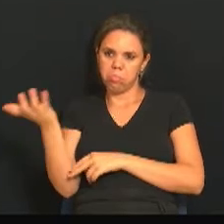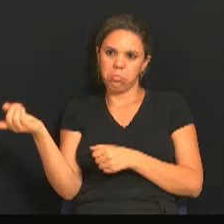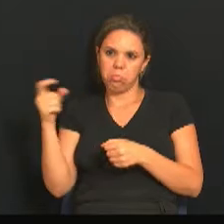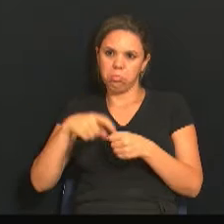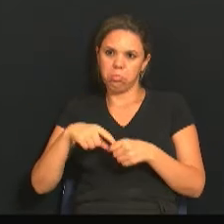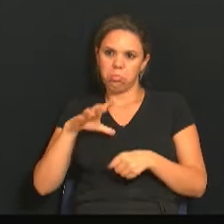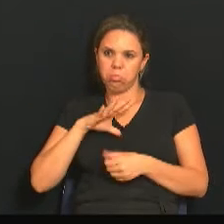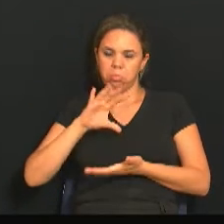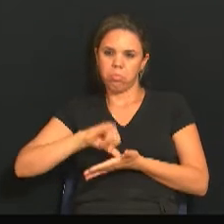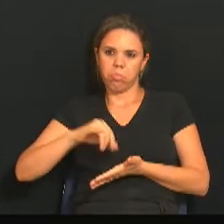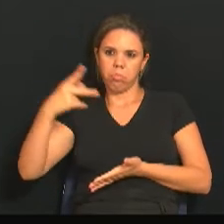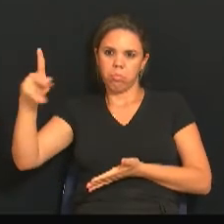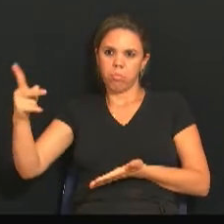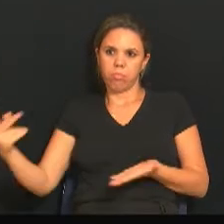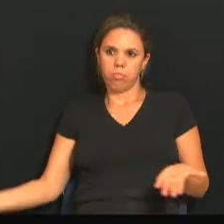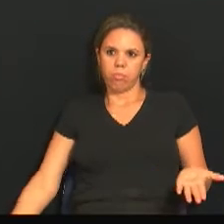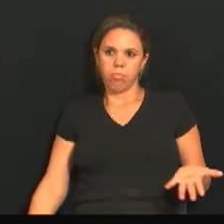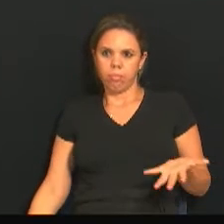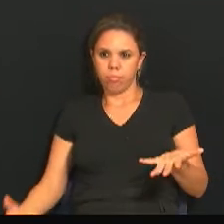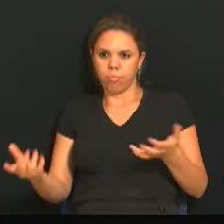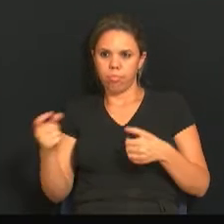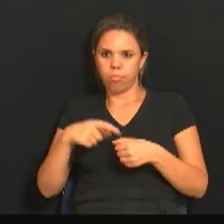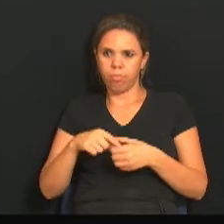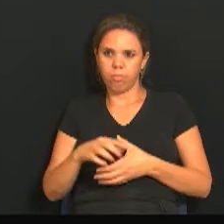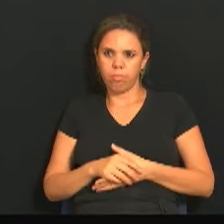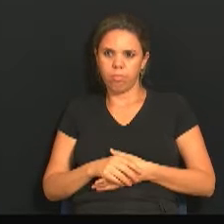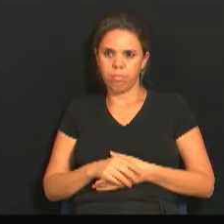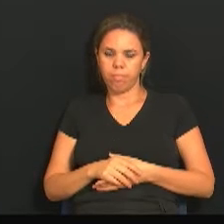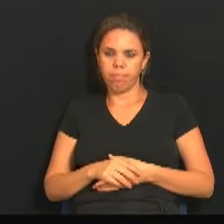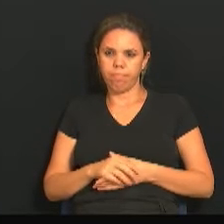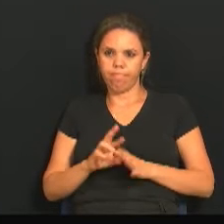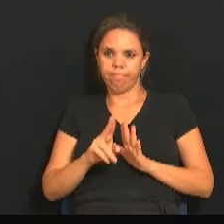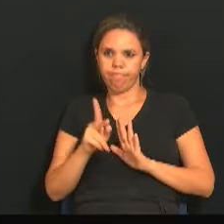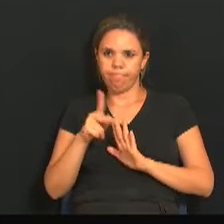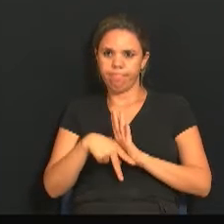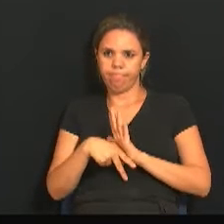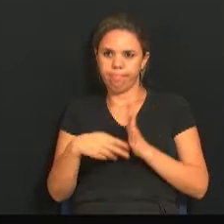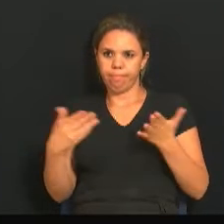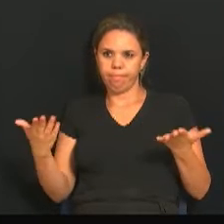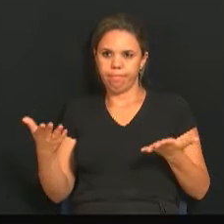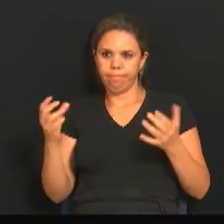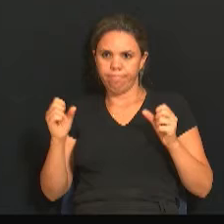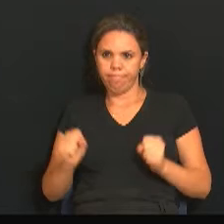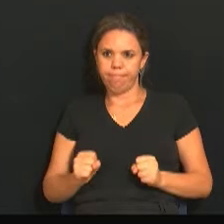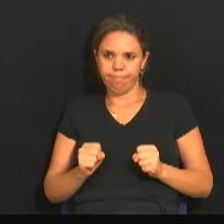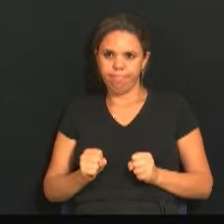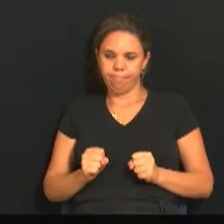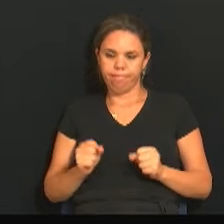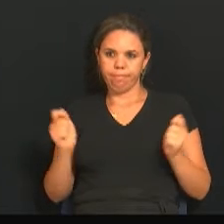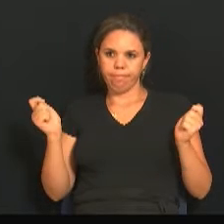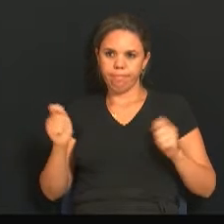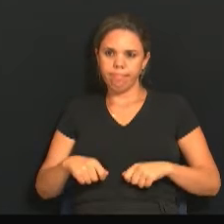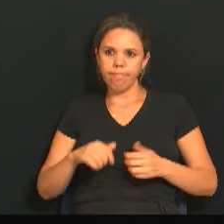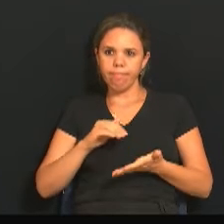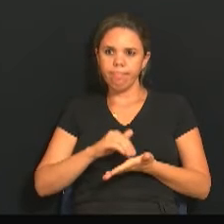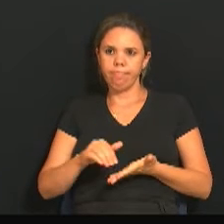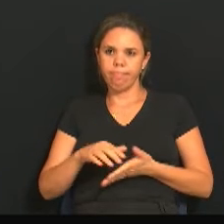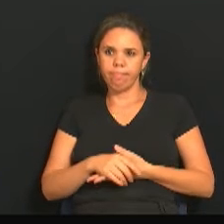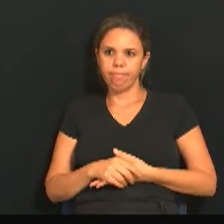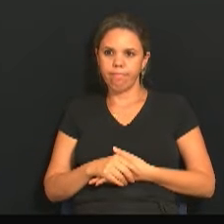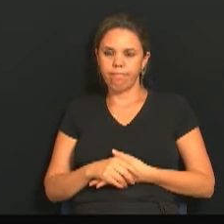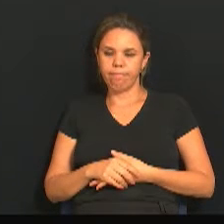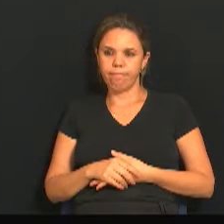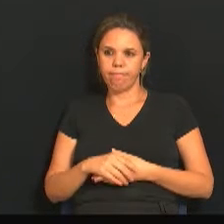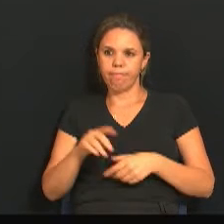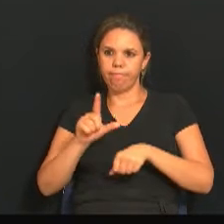cidade natal, se eles quiserem voltar. Tem uma série de projetos hoje que já funciona dentro da secretaria que os